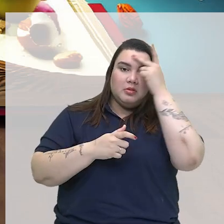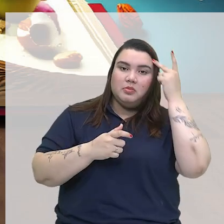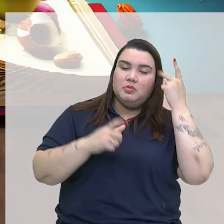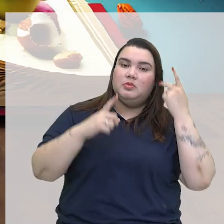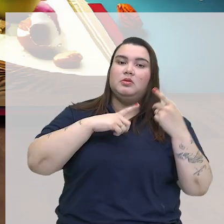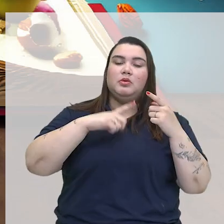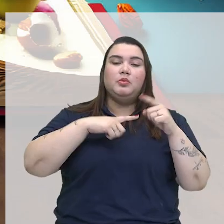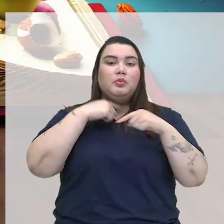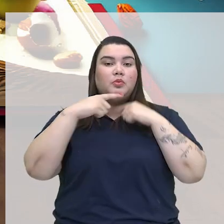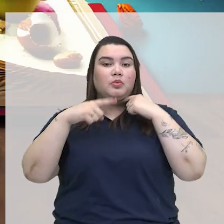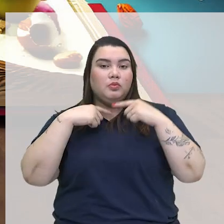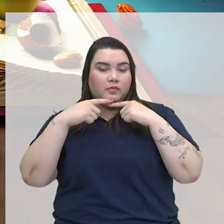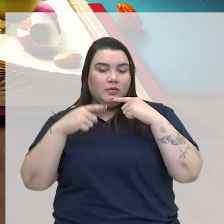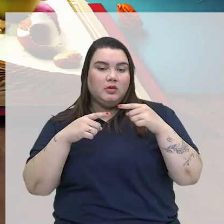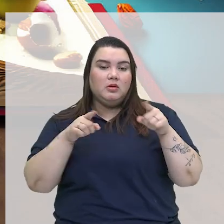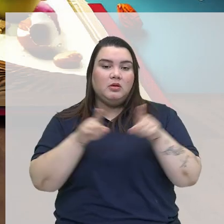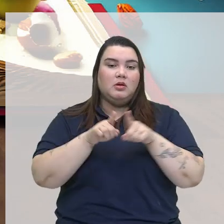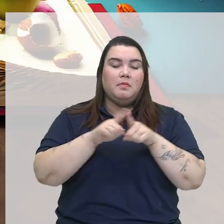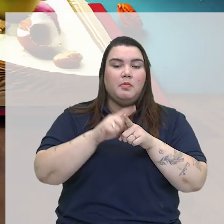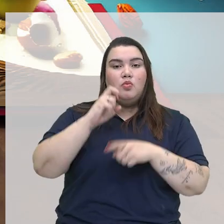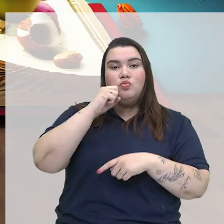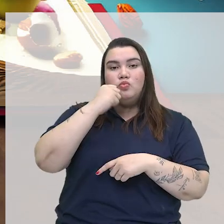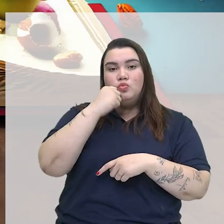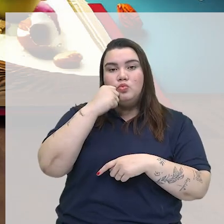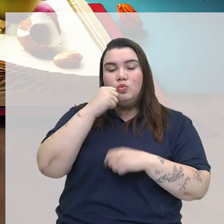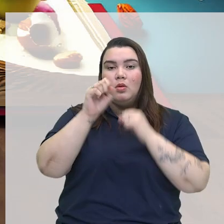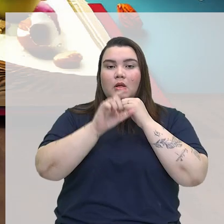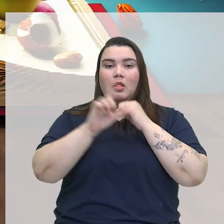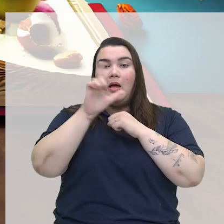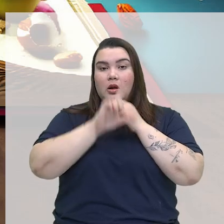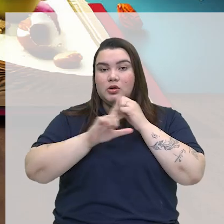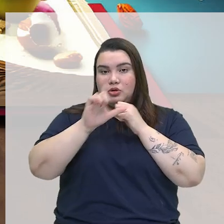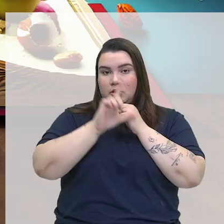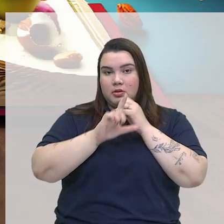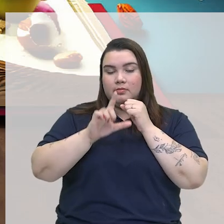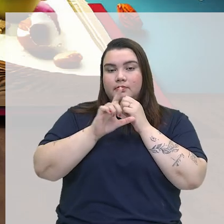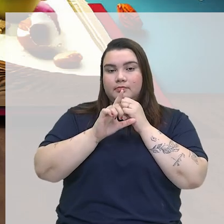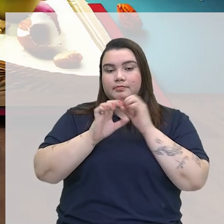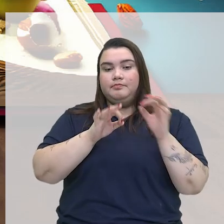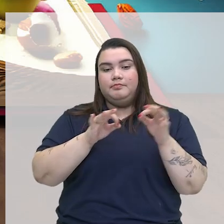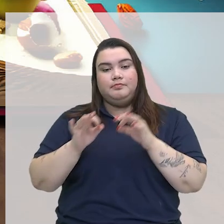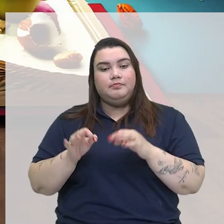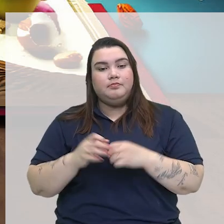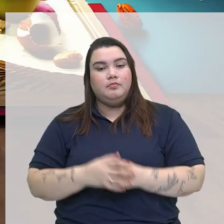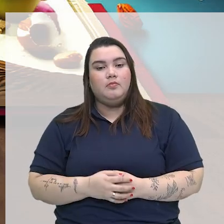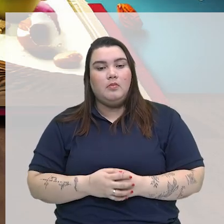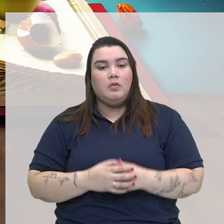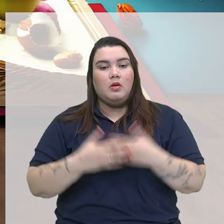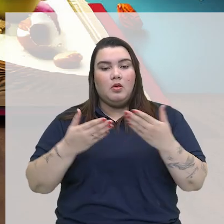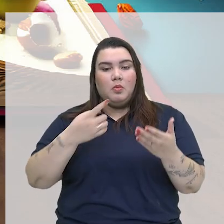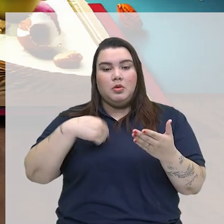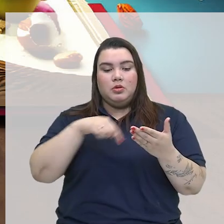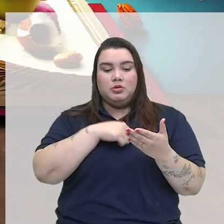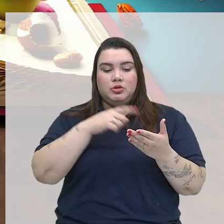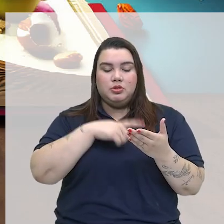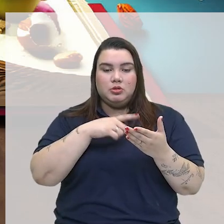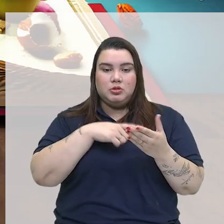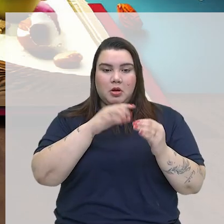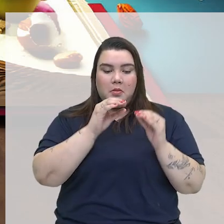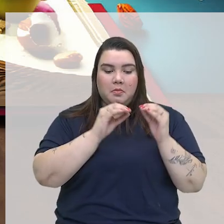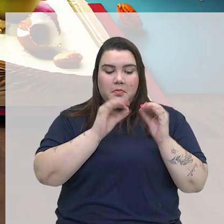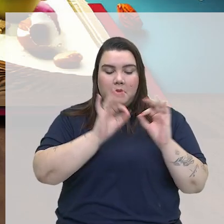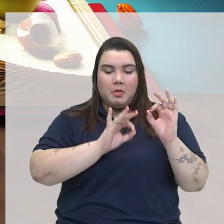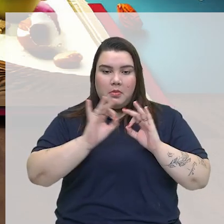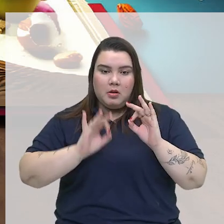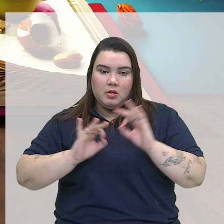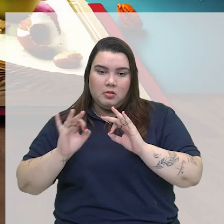como o exemplo do suco da laranja, né? Para que a gente não faça confusão, quando a gente está preparando essa mistura, vai